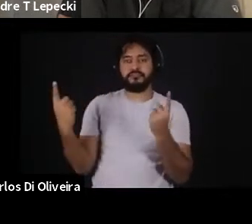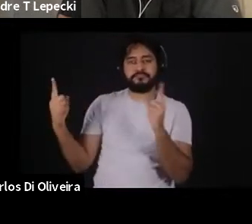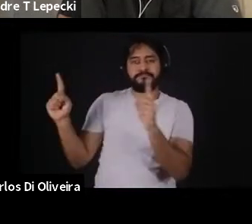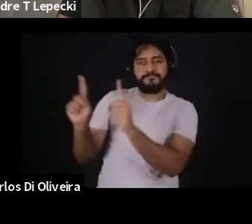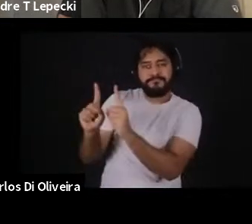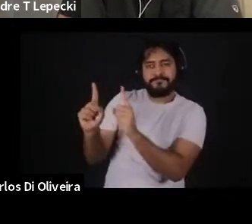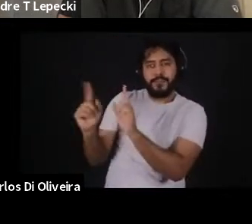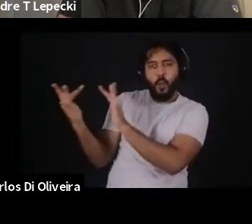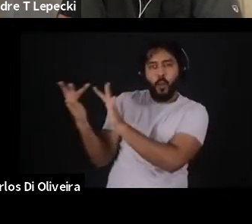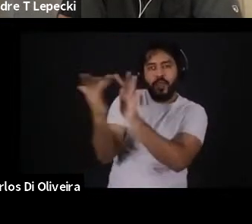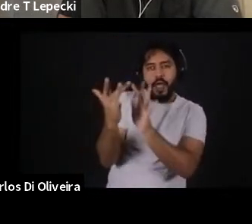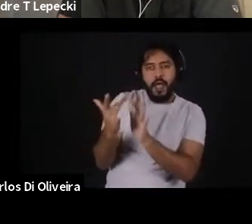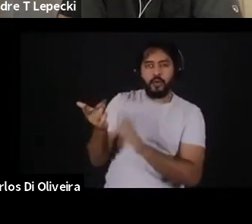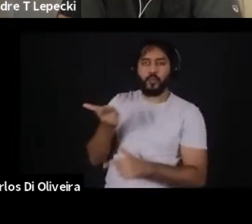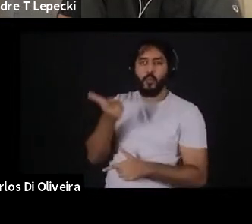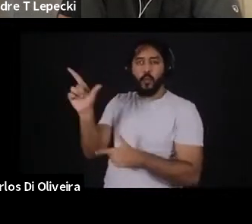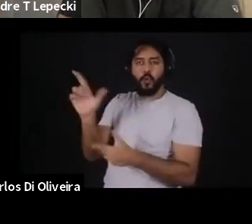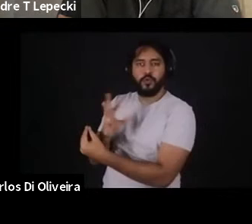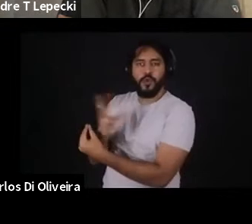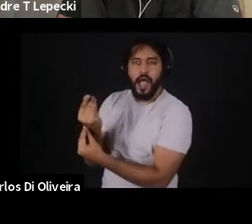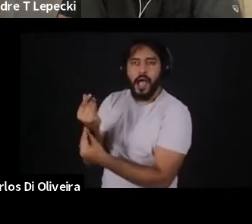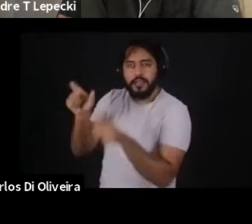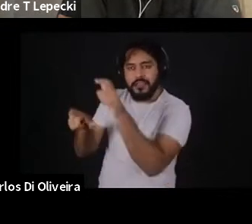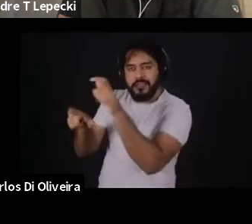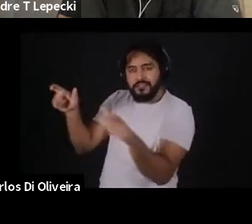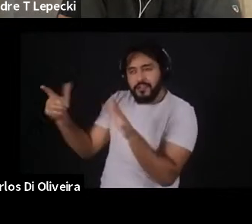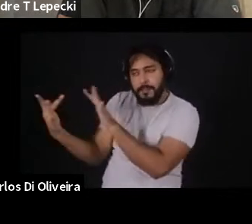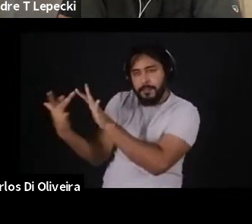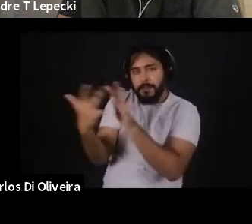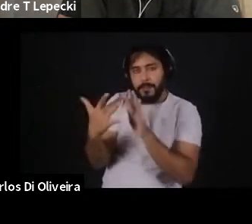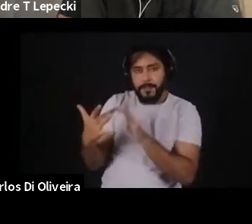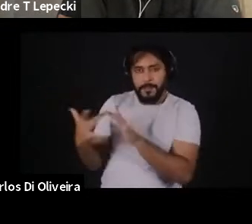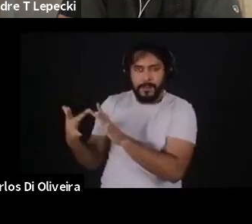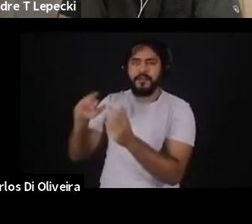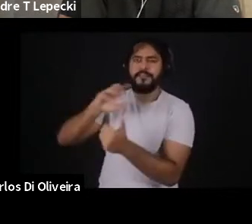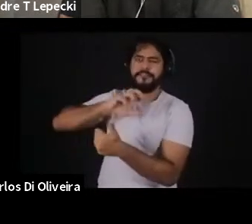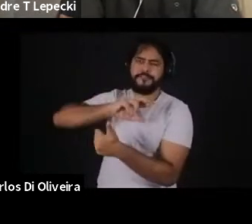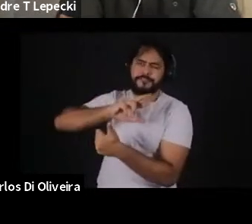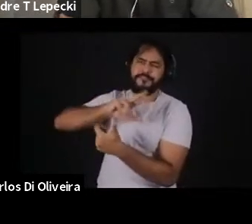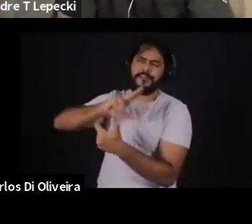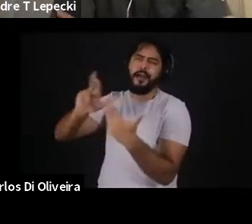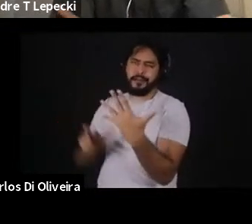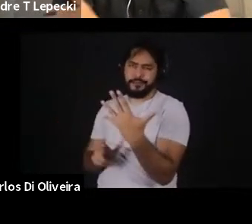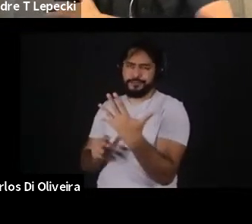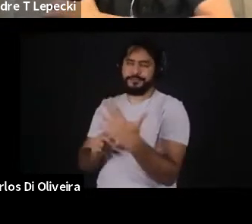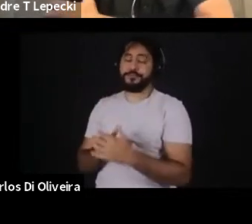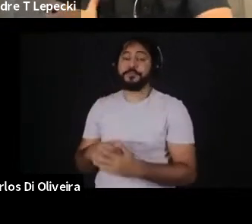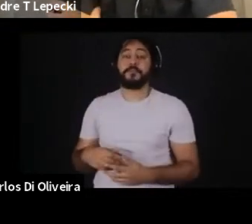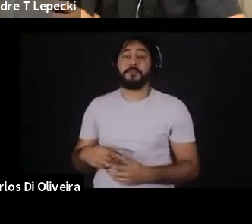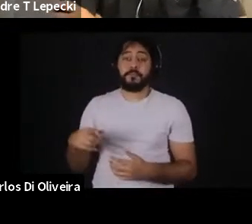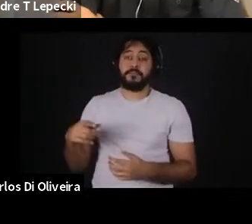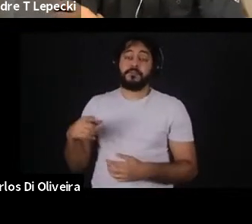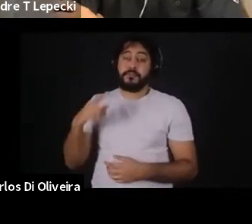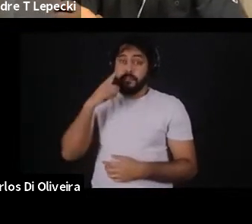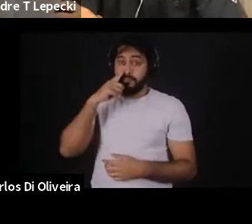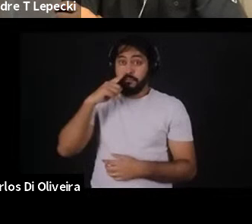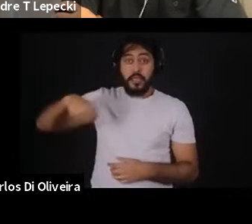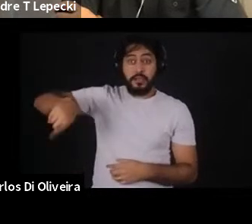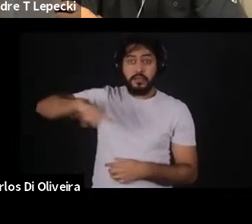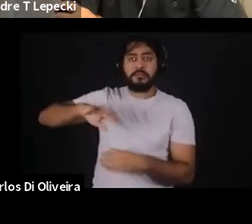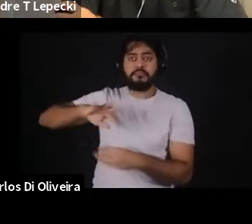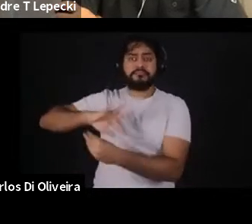estão junto com a gente no Pivô Satélite, a Diambi, o Rafael Bicuia e a Anarca Filmes, que são artistas que